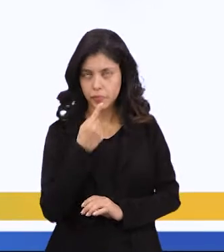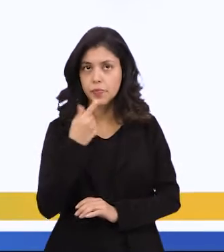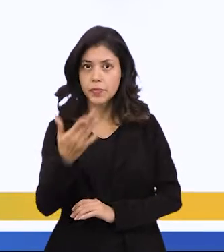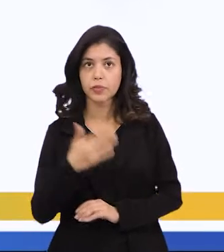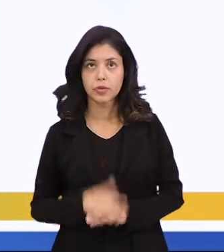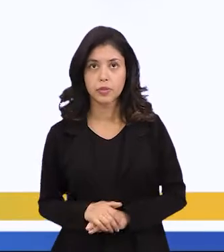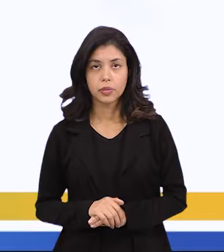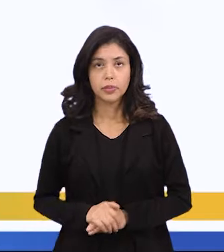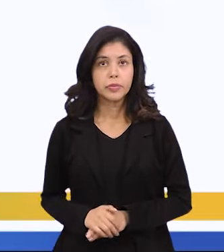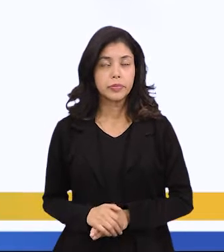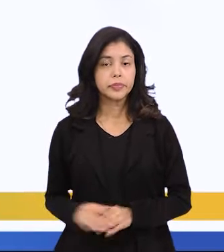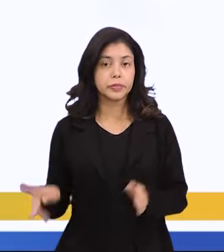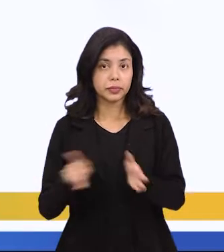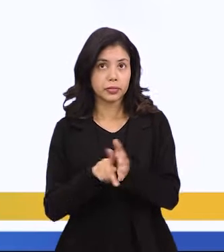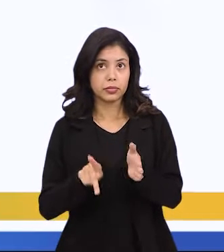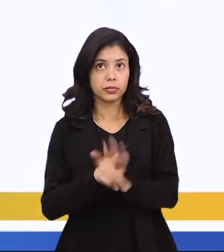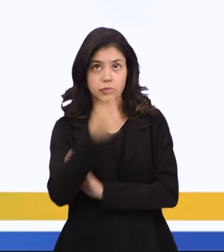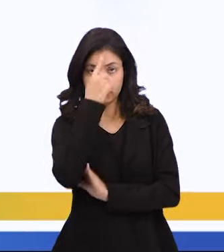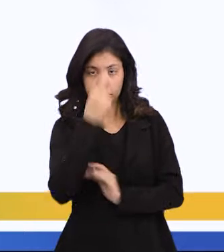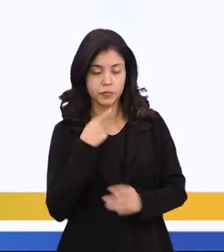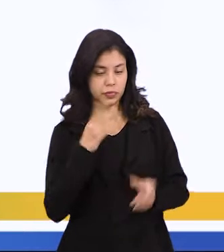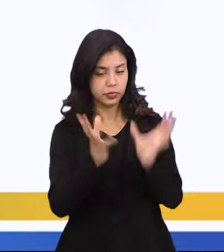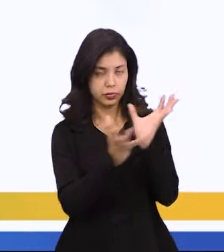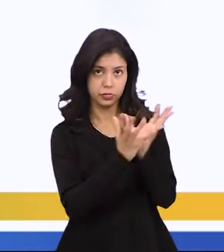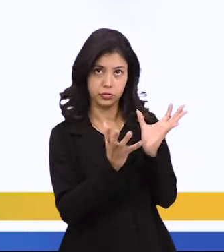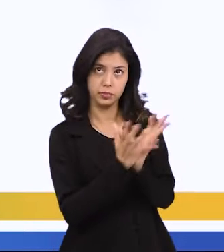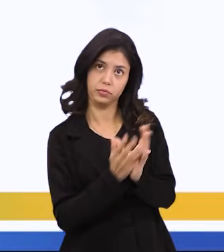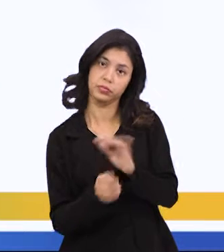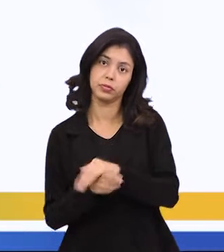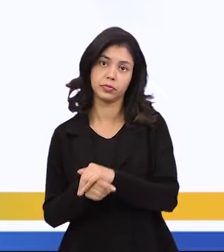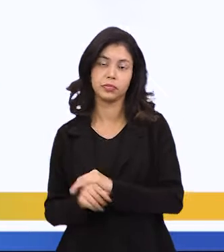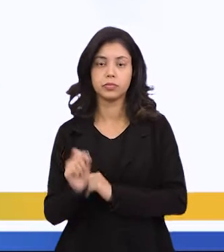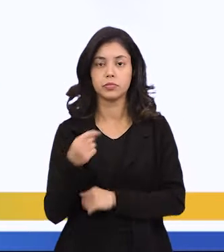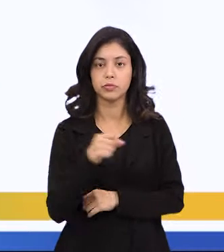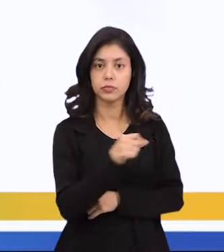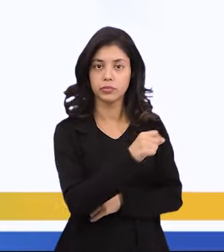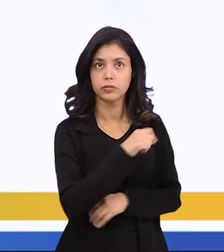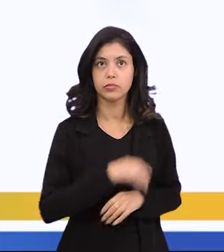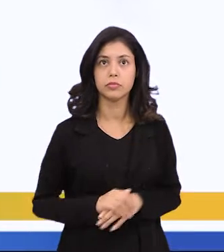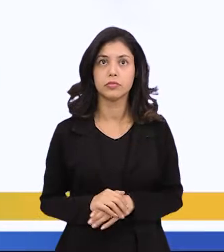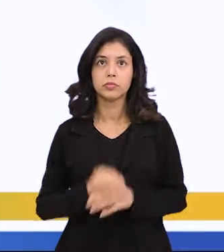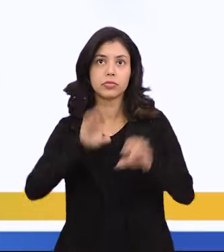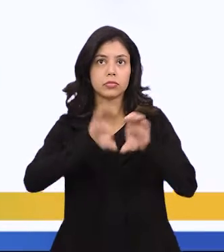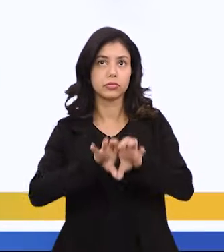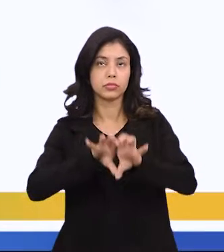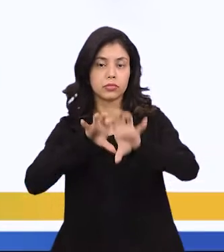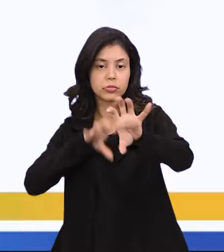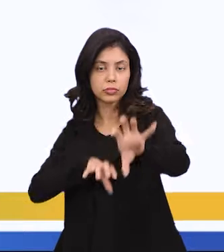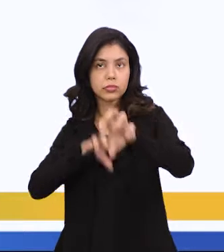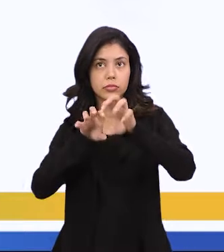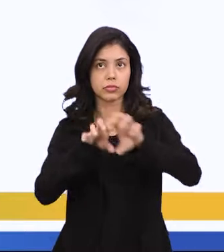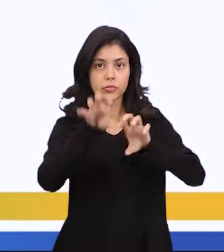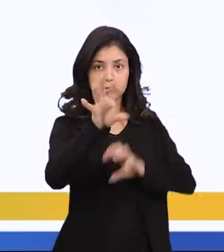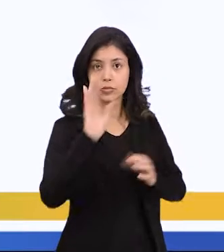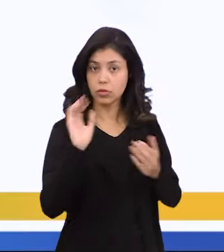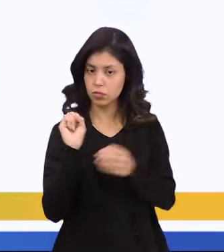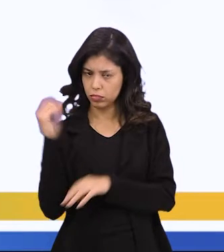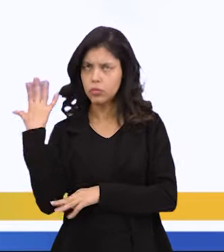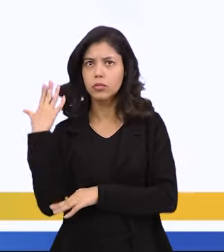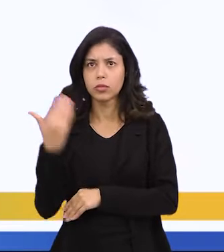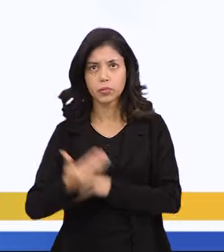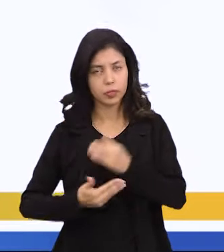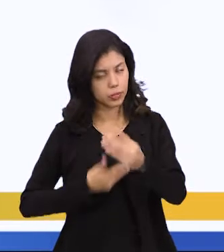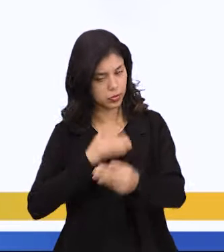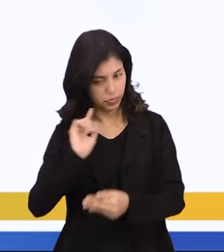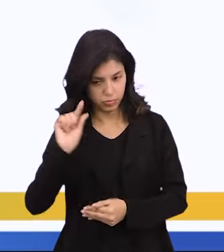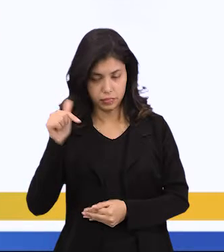imagem exatamente uma população de insetos que foi separada por algum evento, que depois